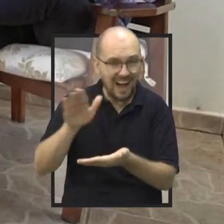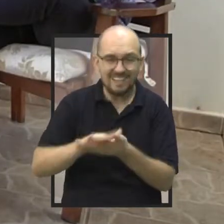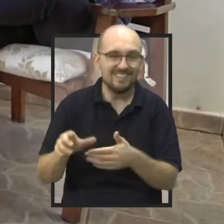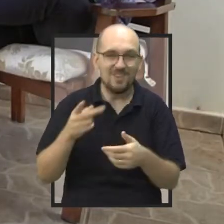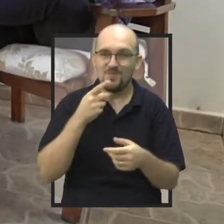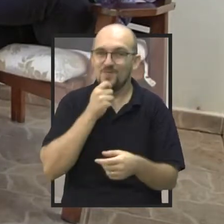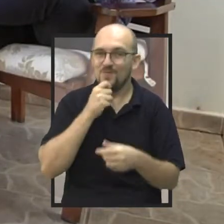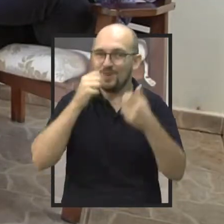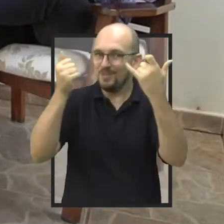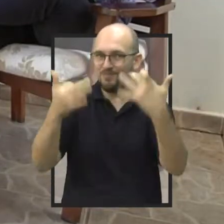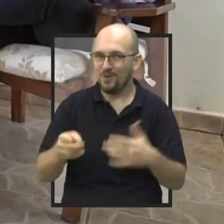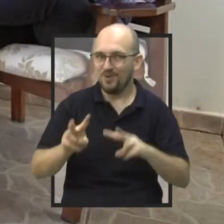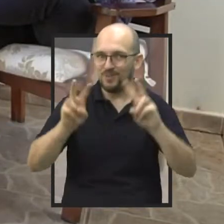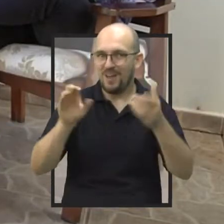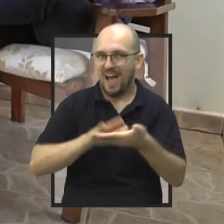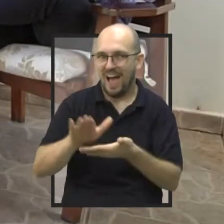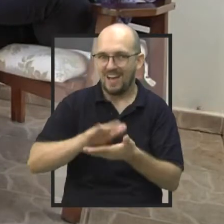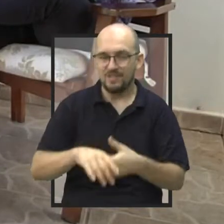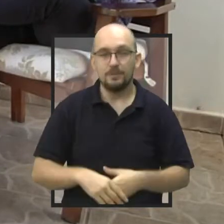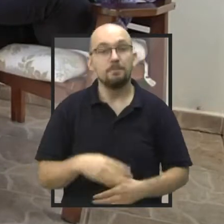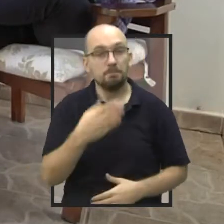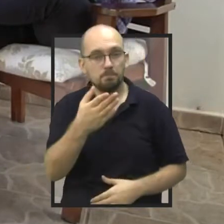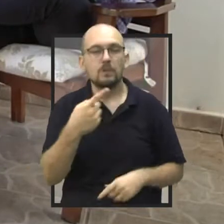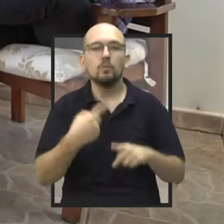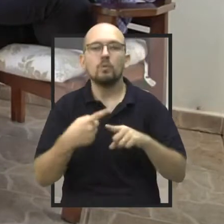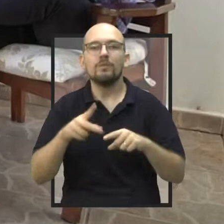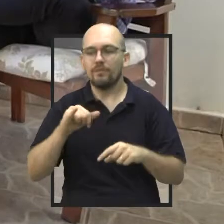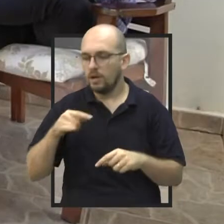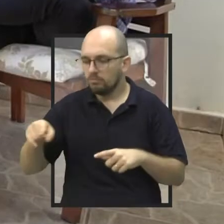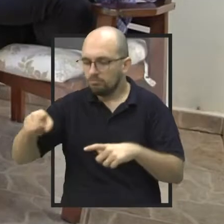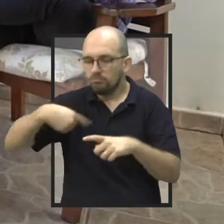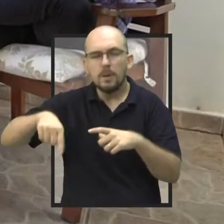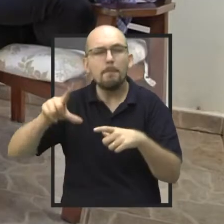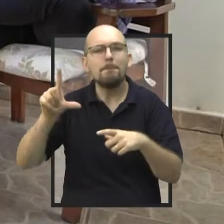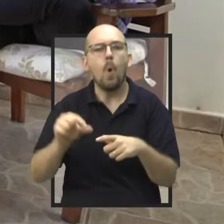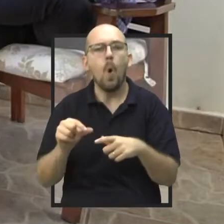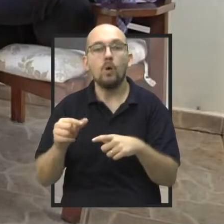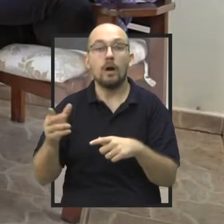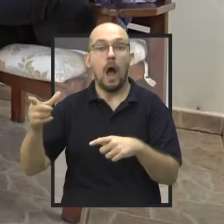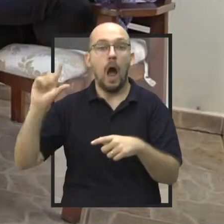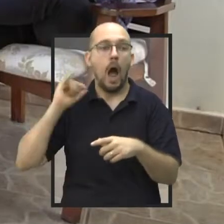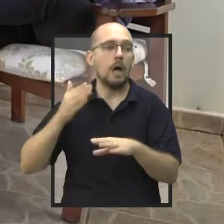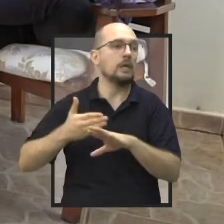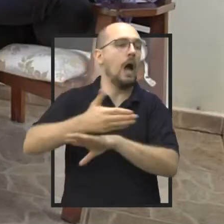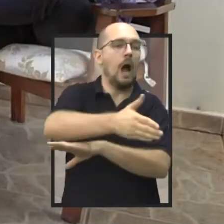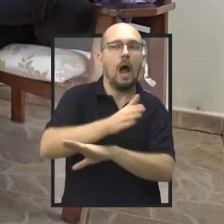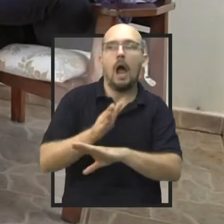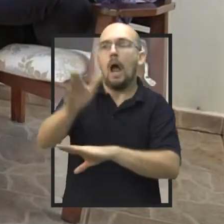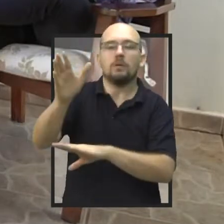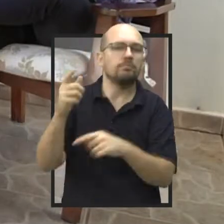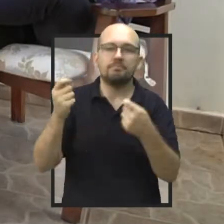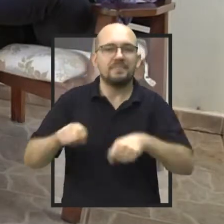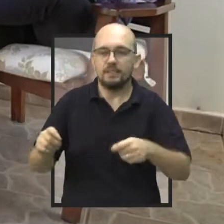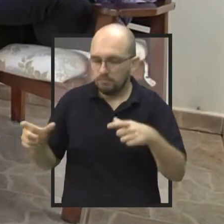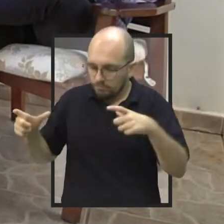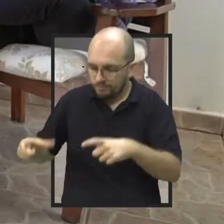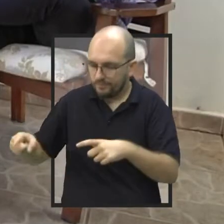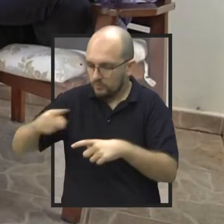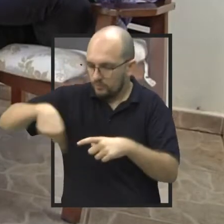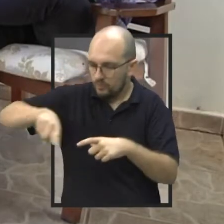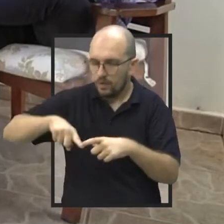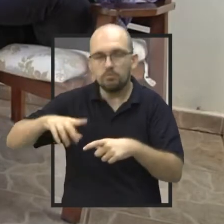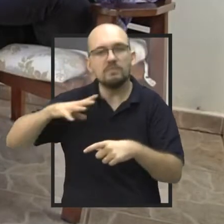ainda. Porque ele vai ter que percorrer um trecho muito menor, né? Então você reduz em muitos gastos com